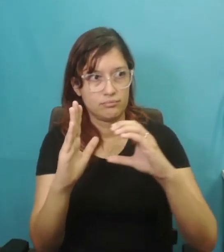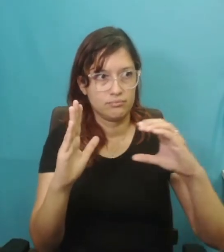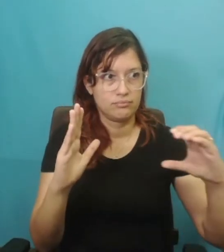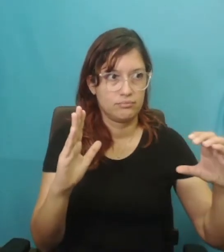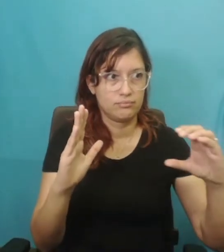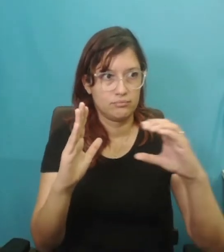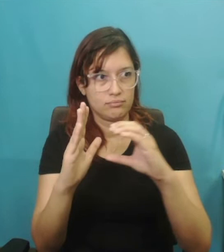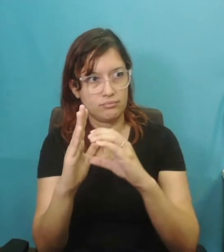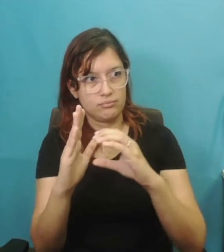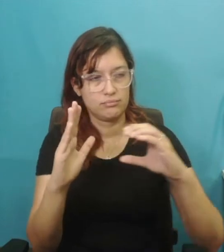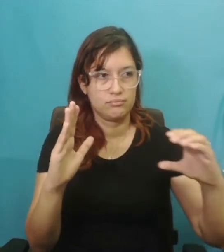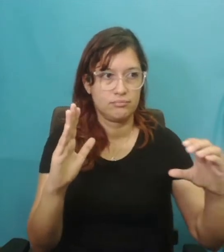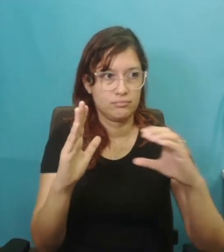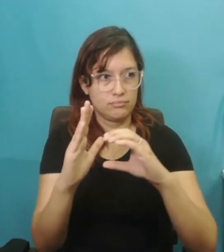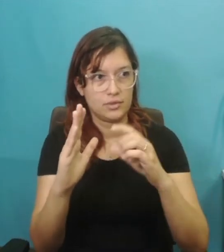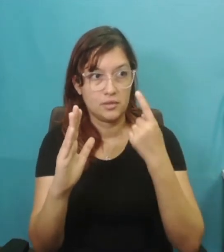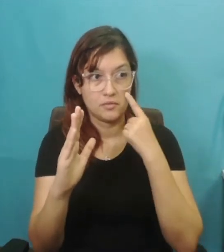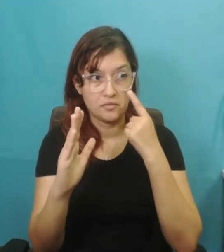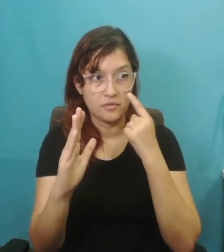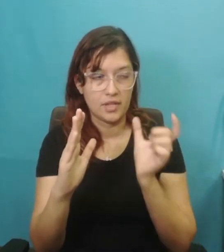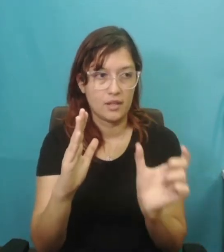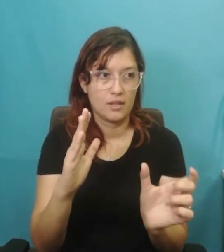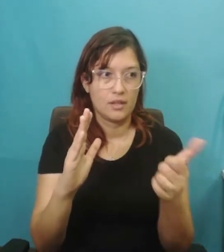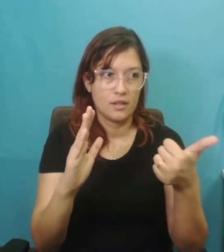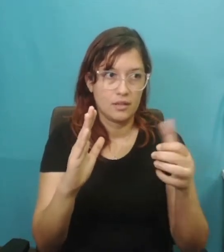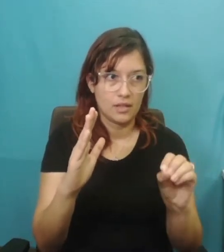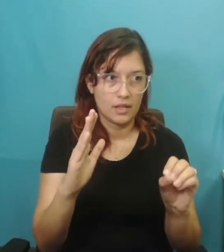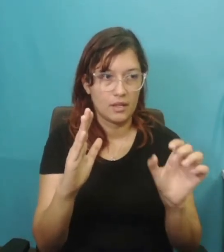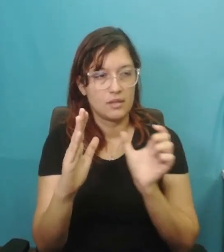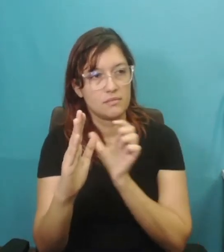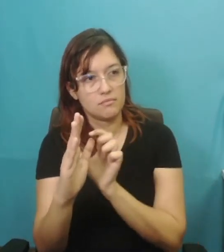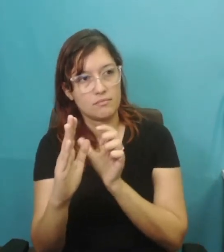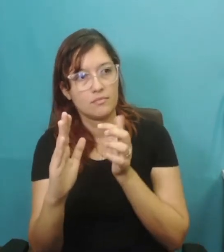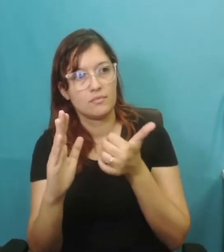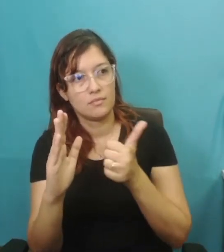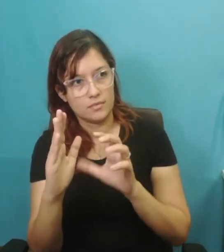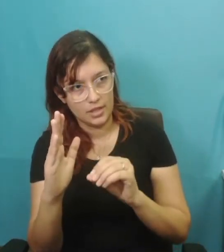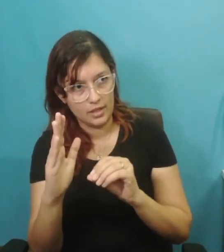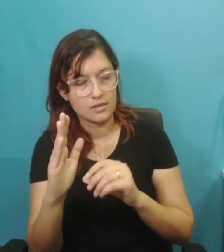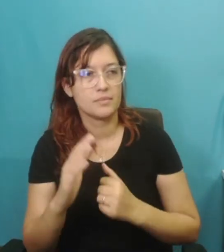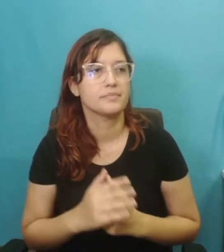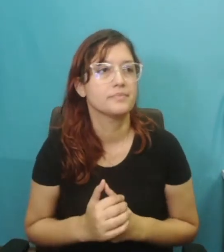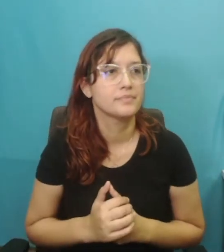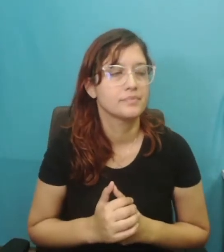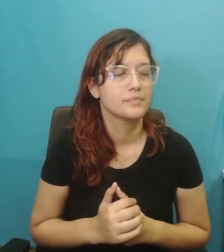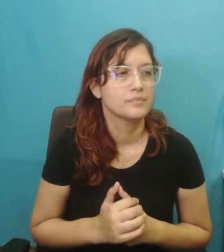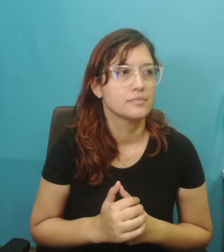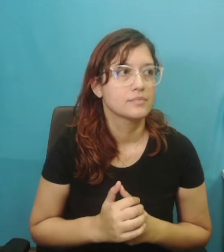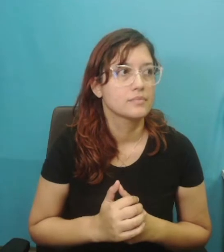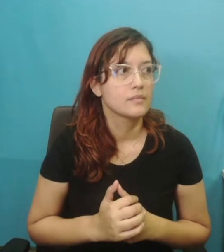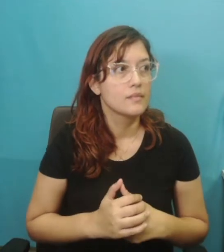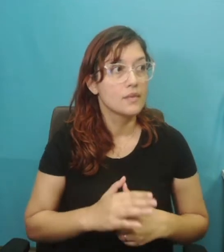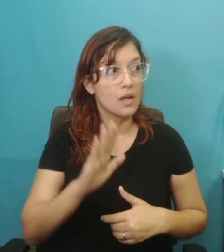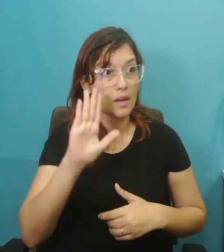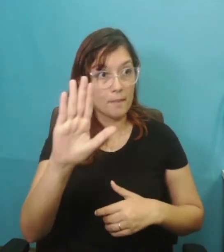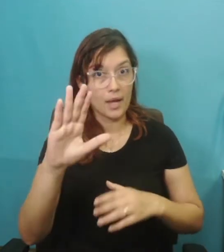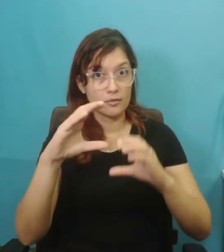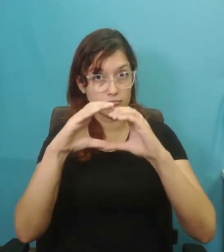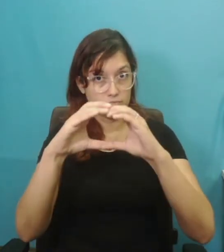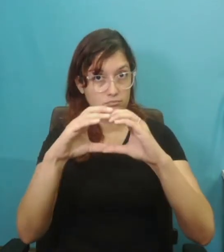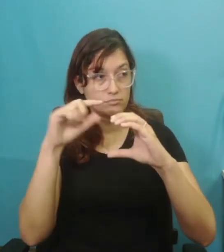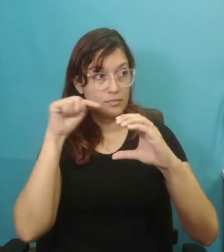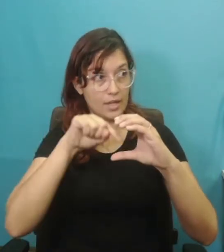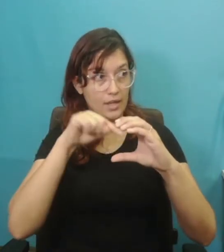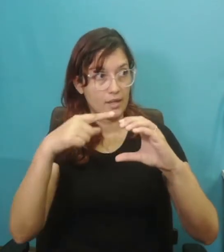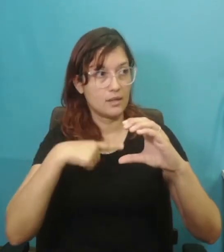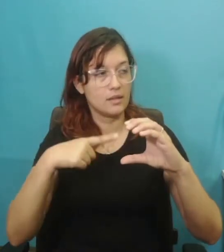temos um bloco com uma mola que ele se desloca entre 10 centímetros para